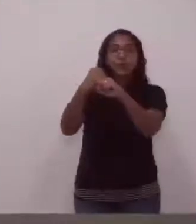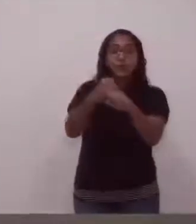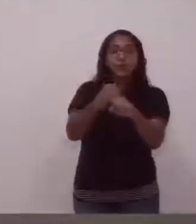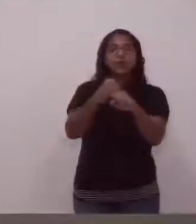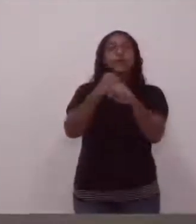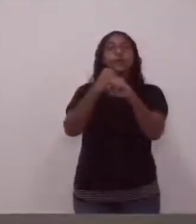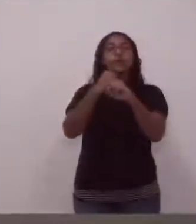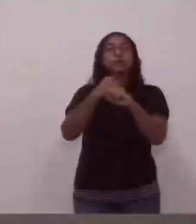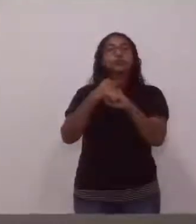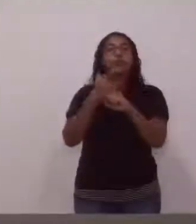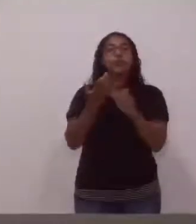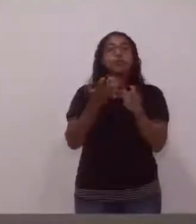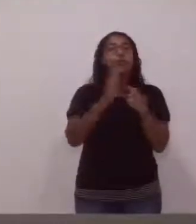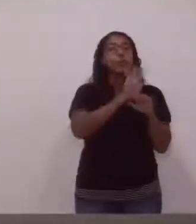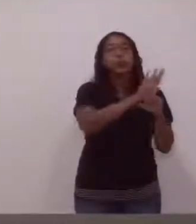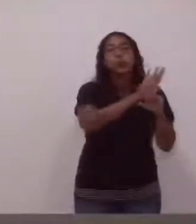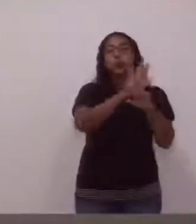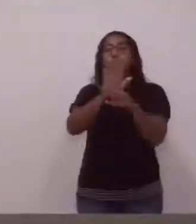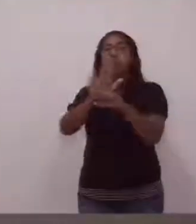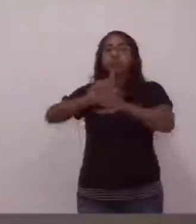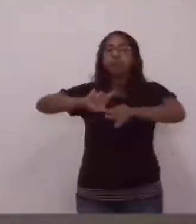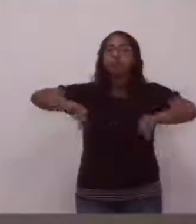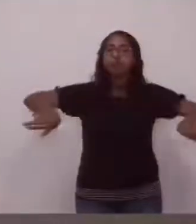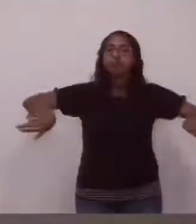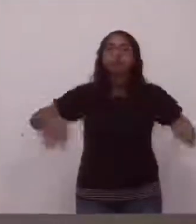8 mandatos como de hoje.